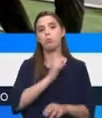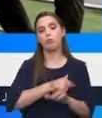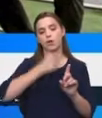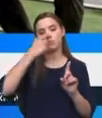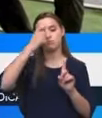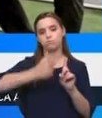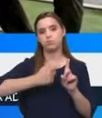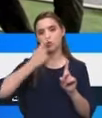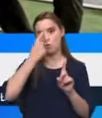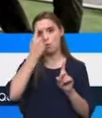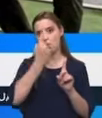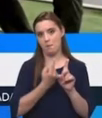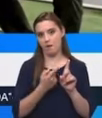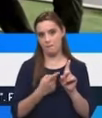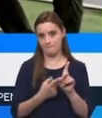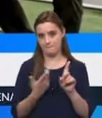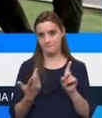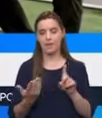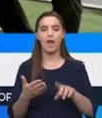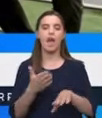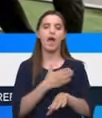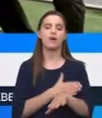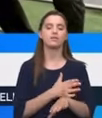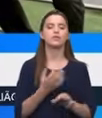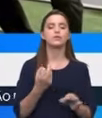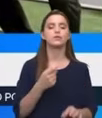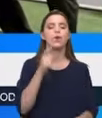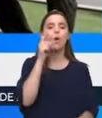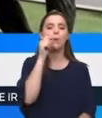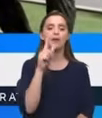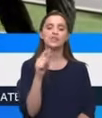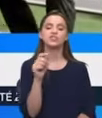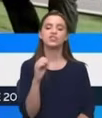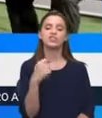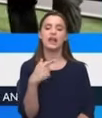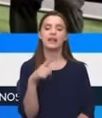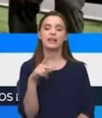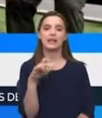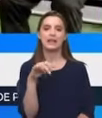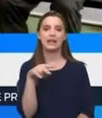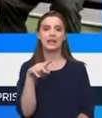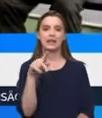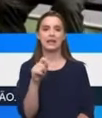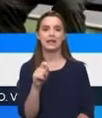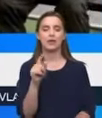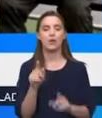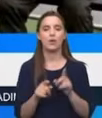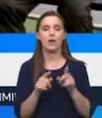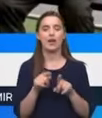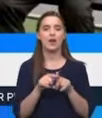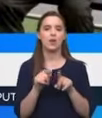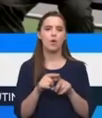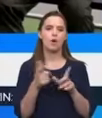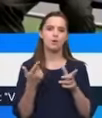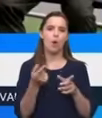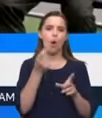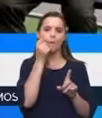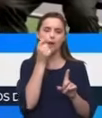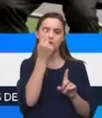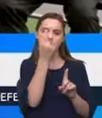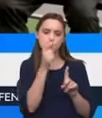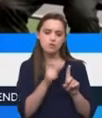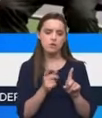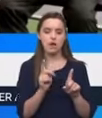o período soviético pós-Stalin, em que tínhamos um politburo, ou seja, um corpo de alguns homens que se